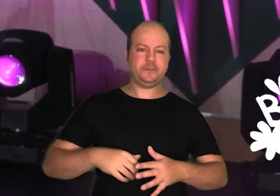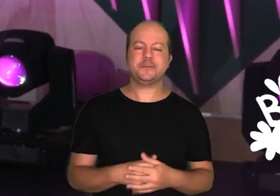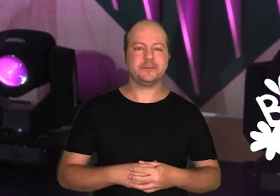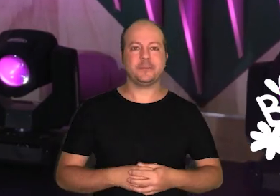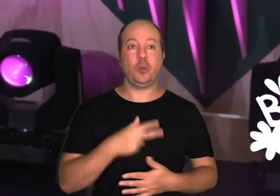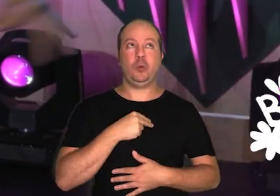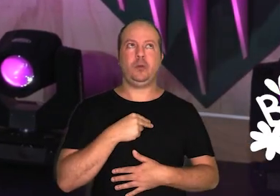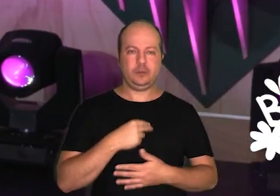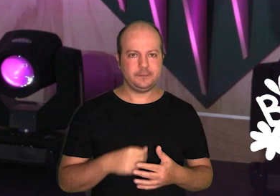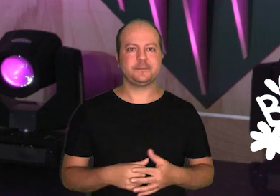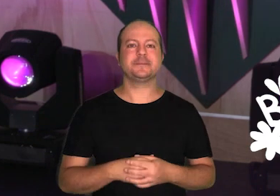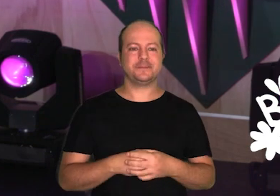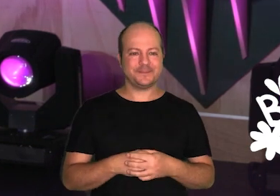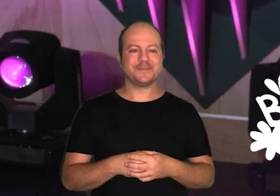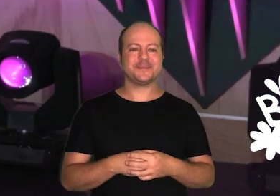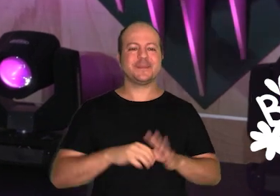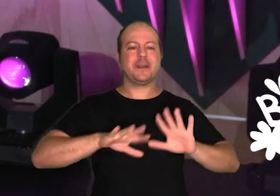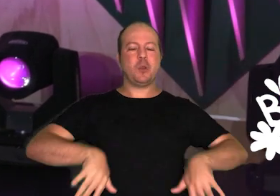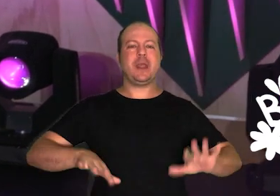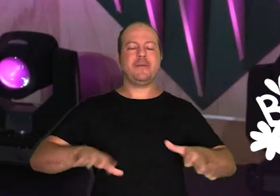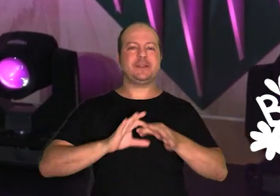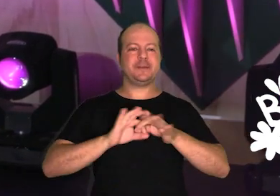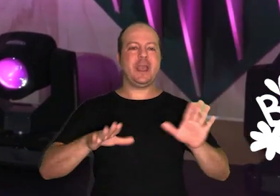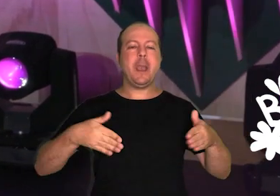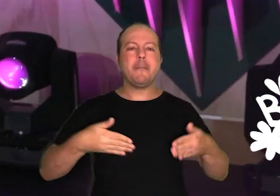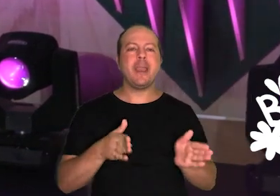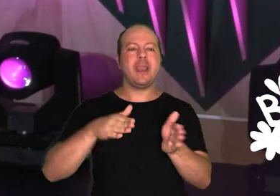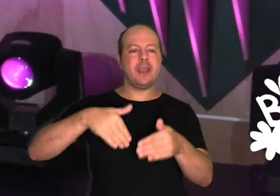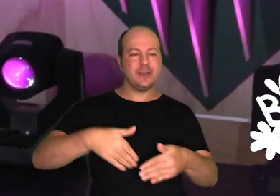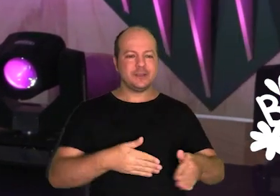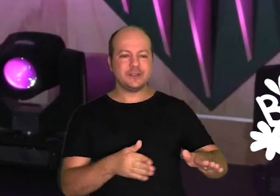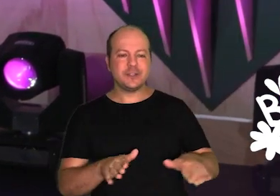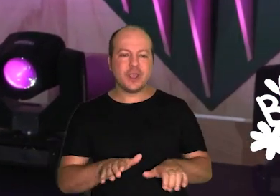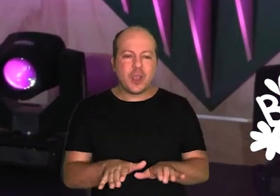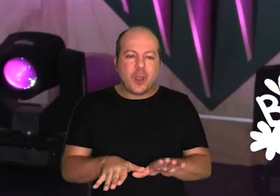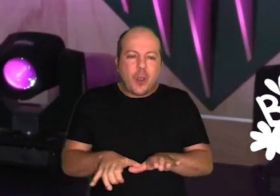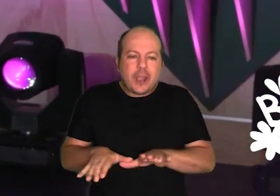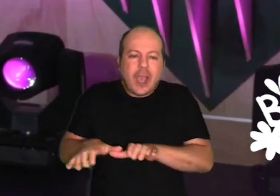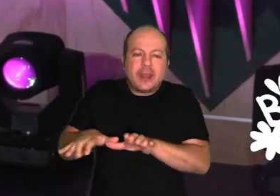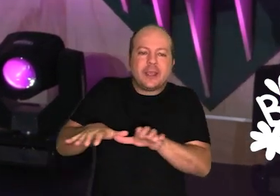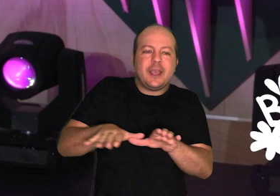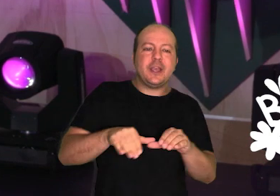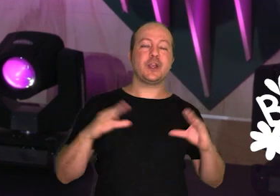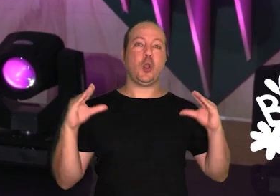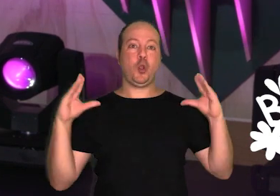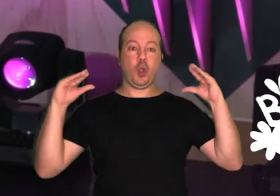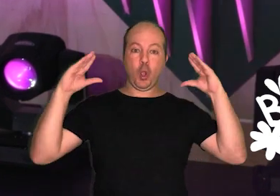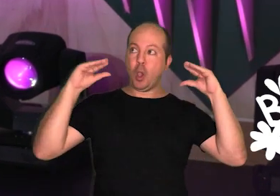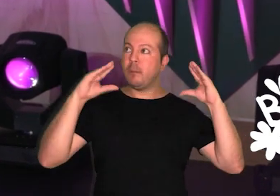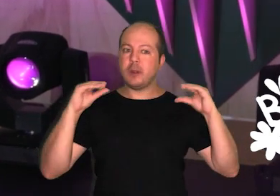Ah! Borboletas, peixes, polvo, caranguejo,